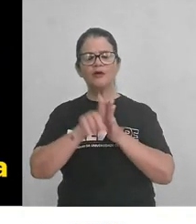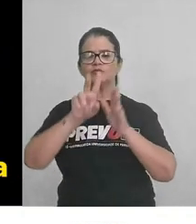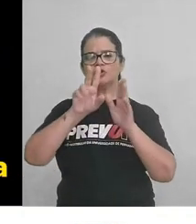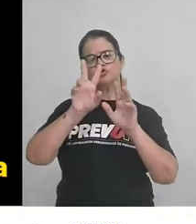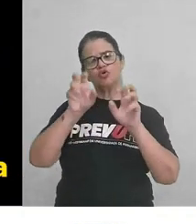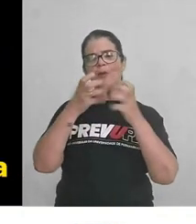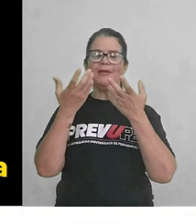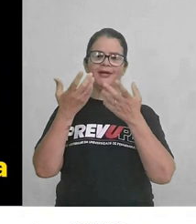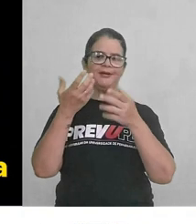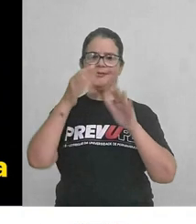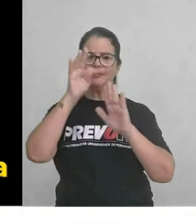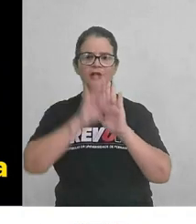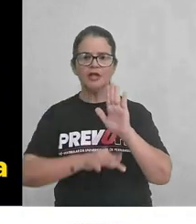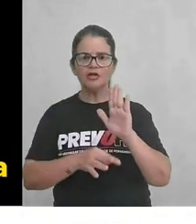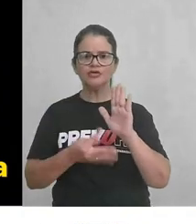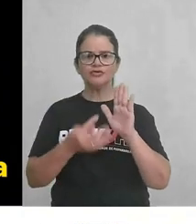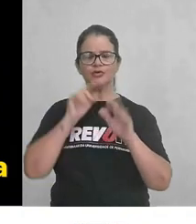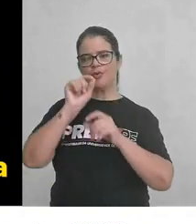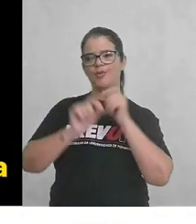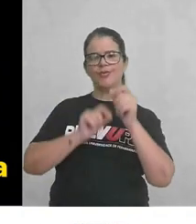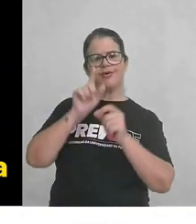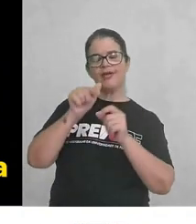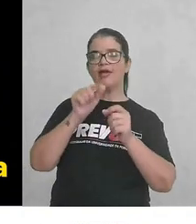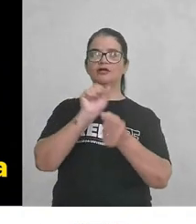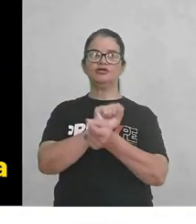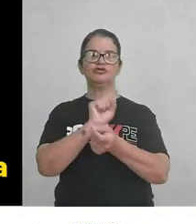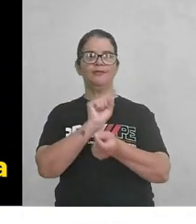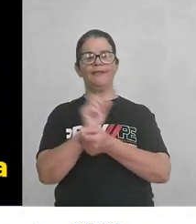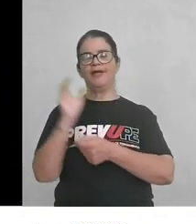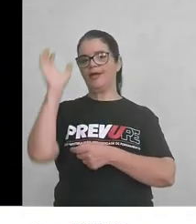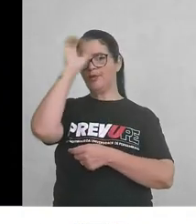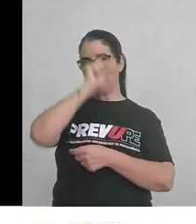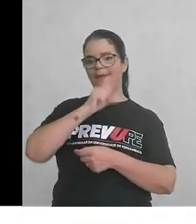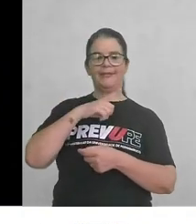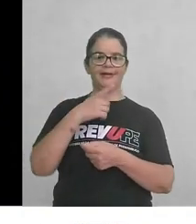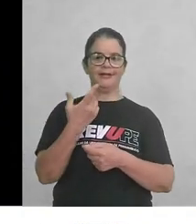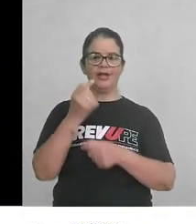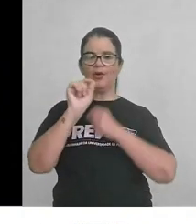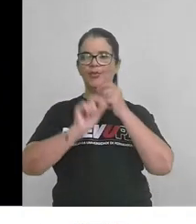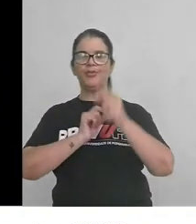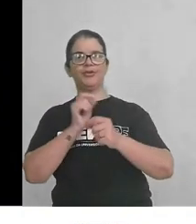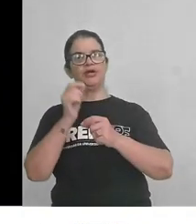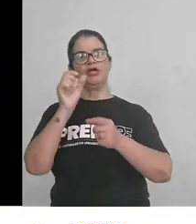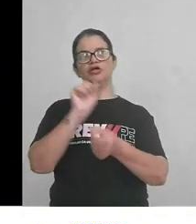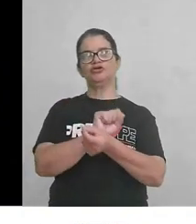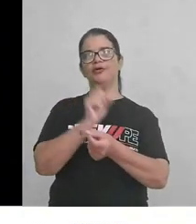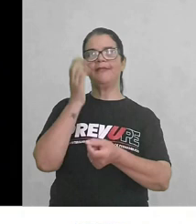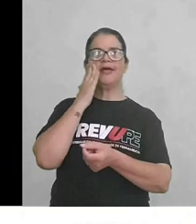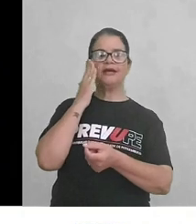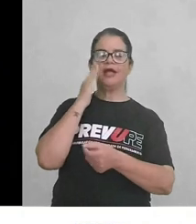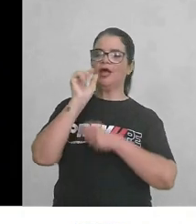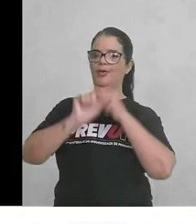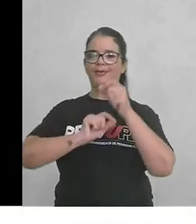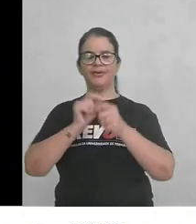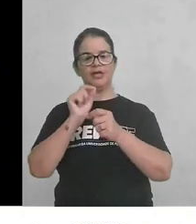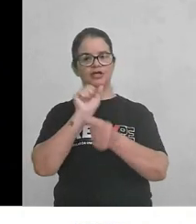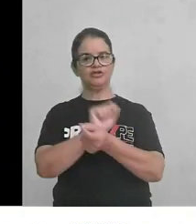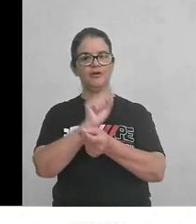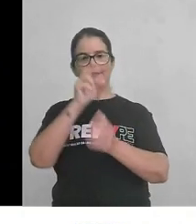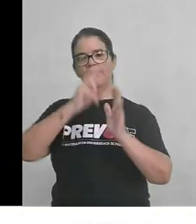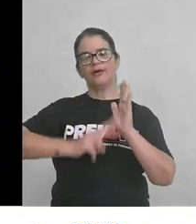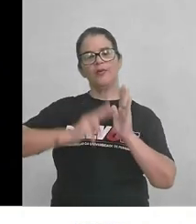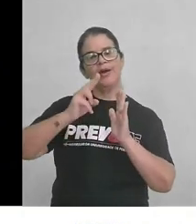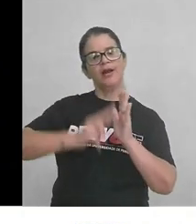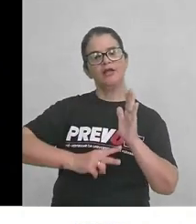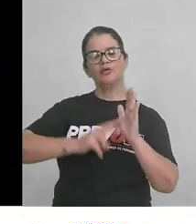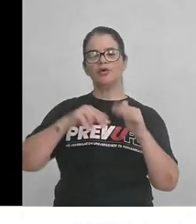que espero entender, o que espero com essa leitura, ou qual o objetivo desse